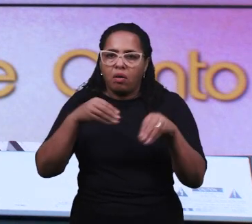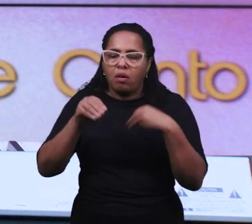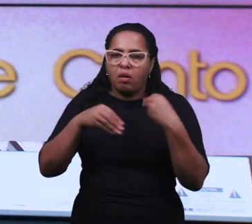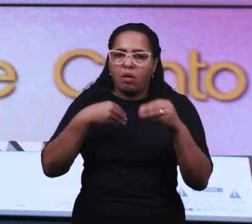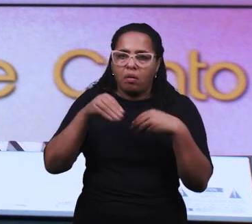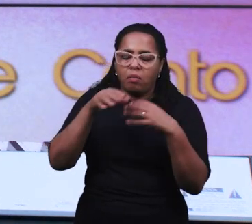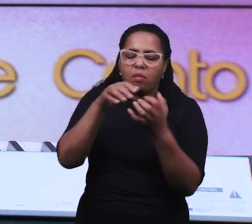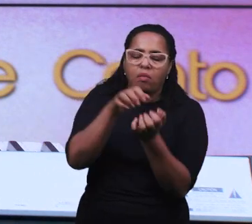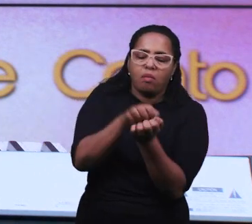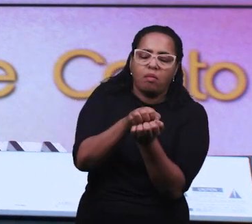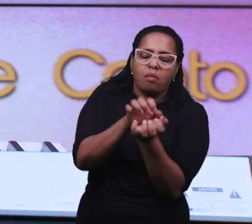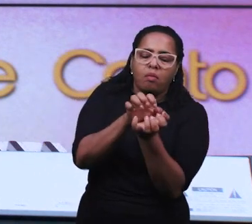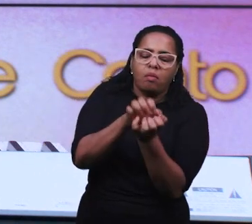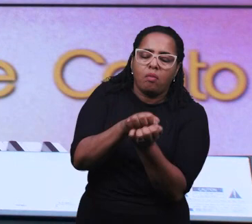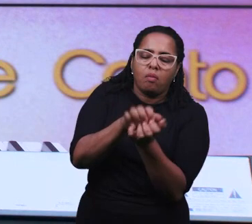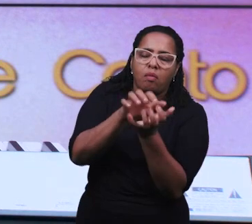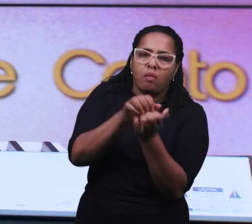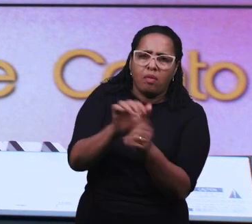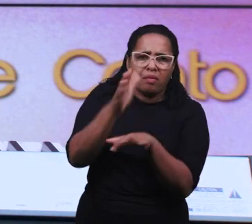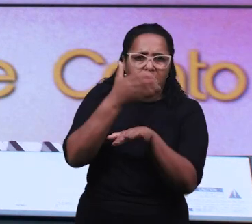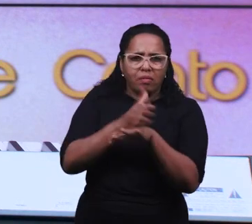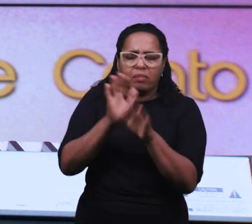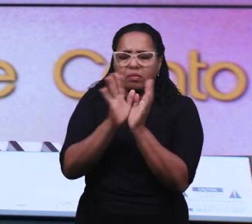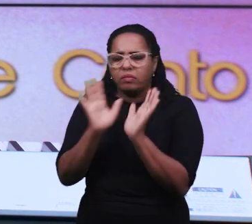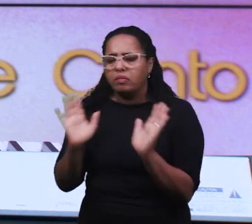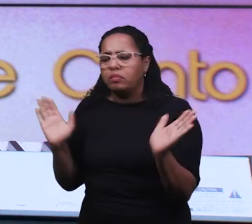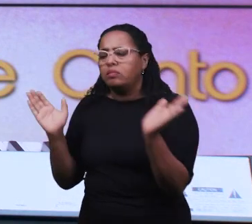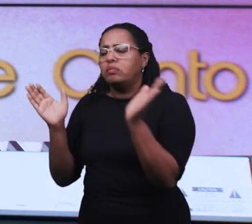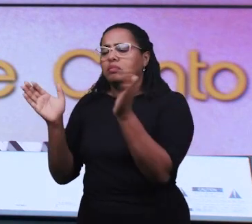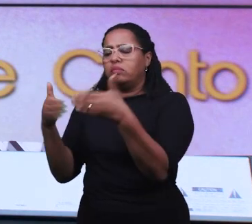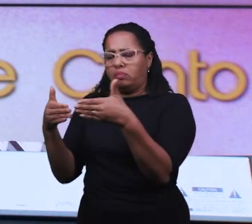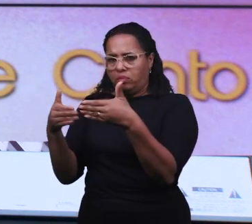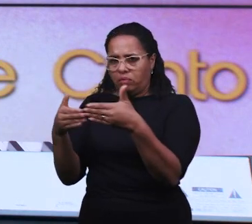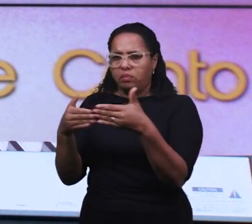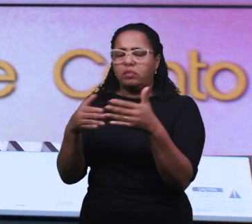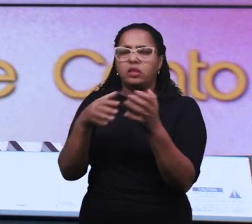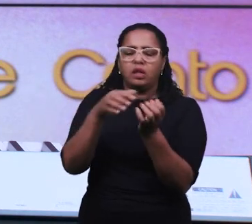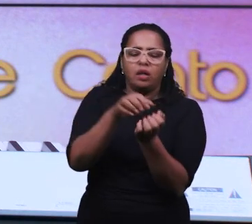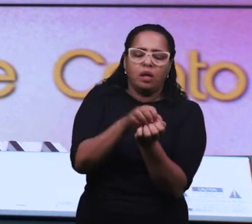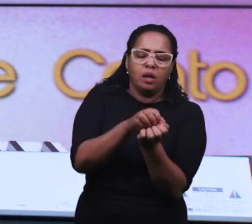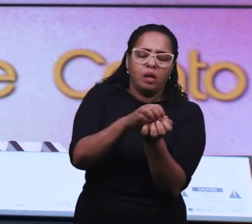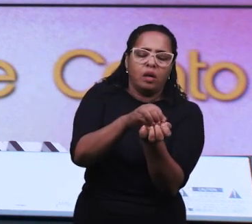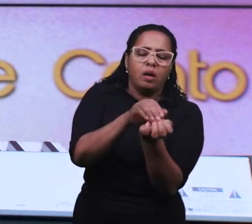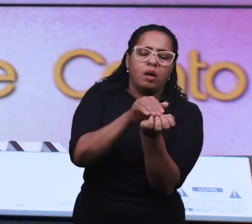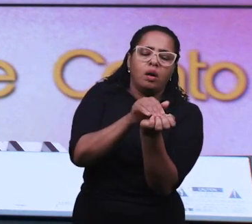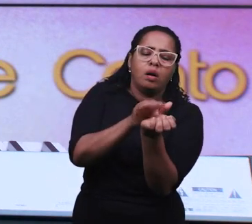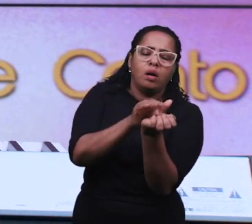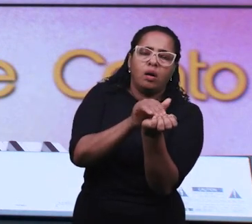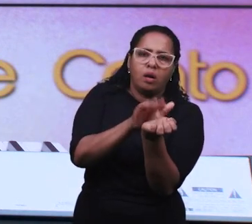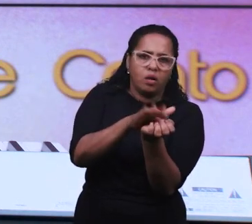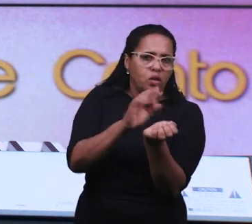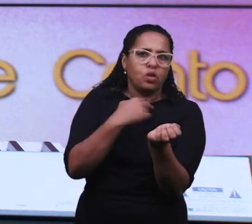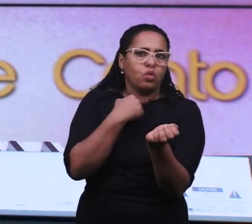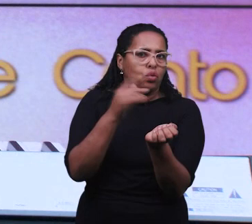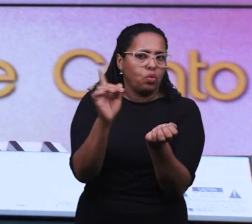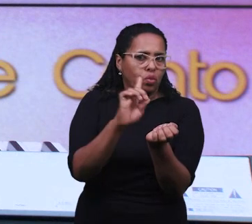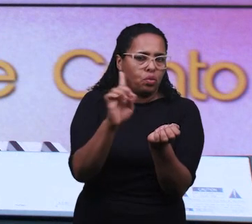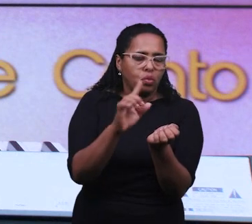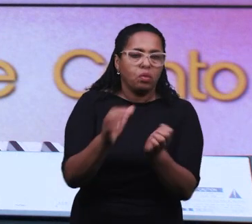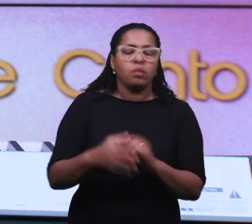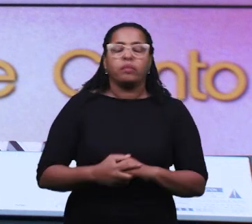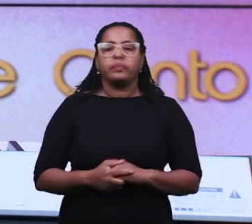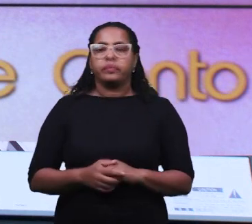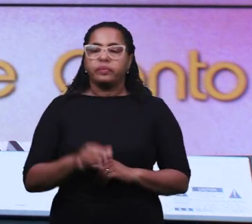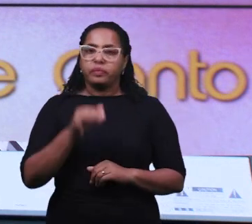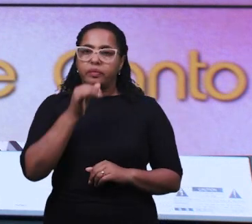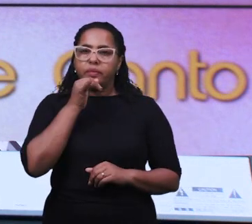dos articuladores. Isso em um treino específico para a musculatura, não no treino de sonoridade. Por